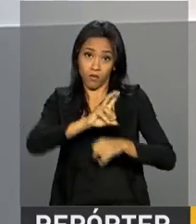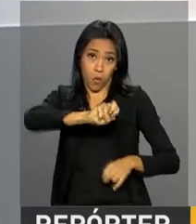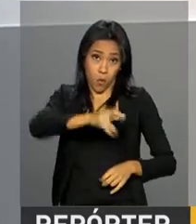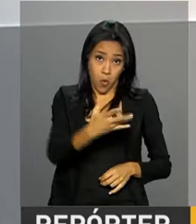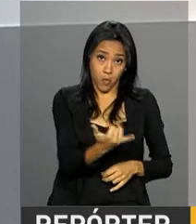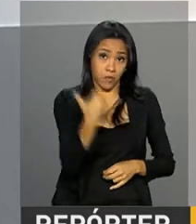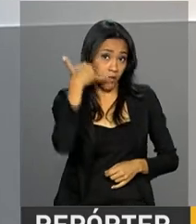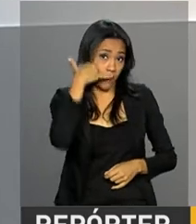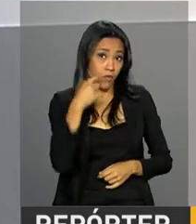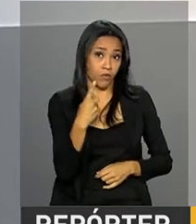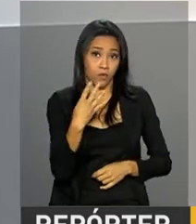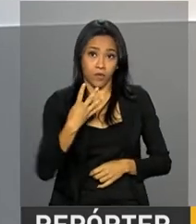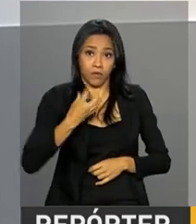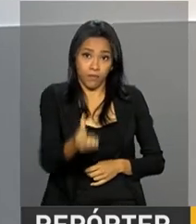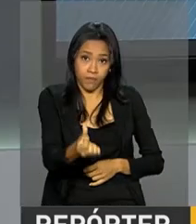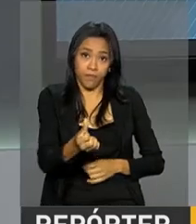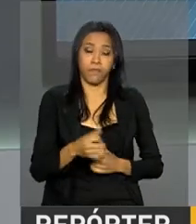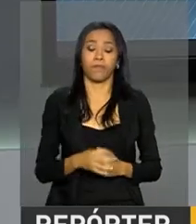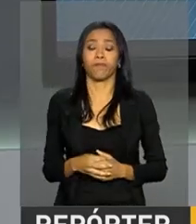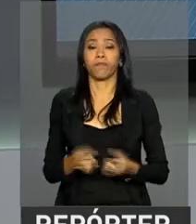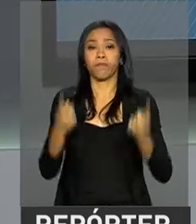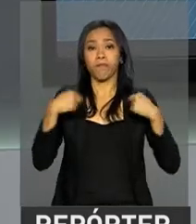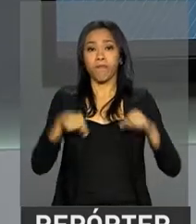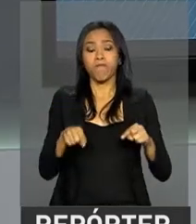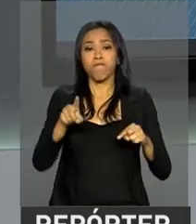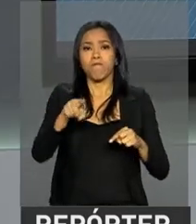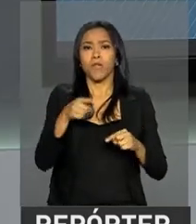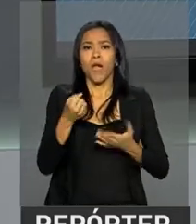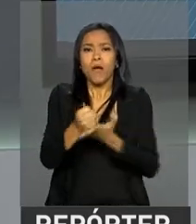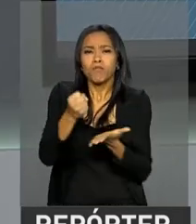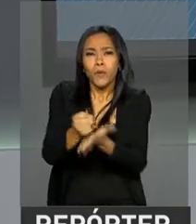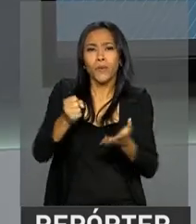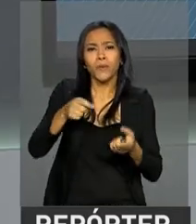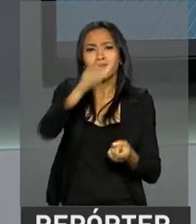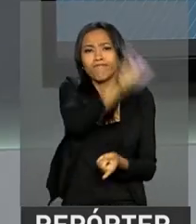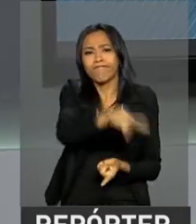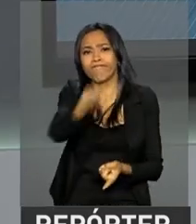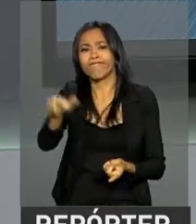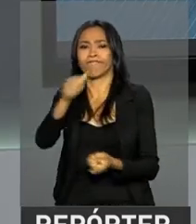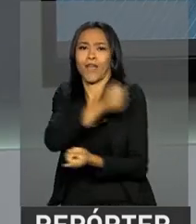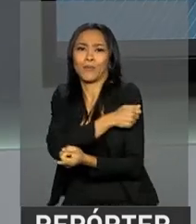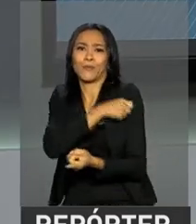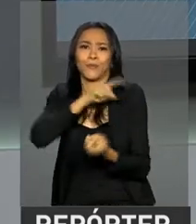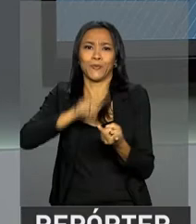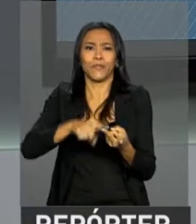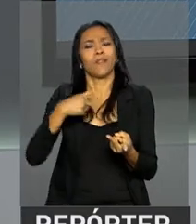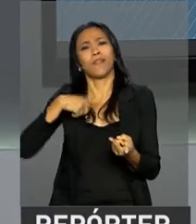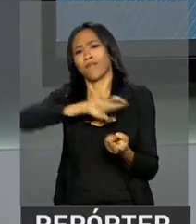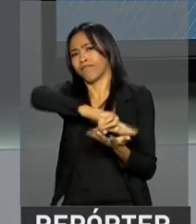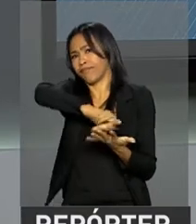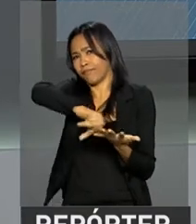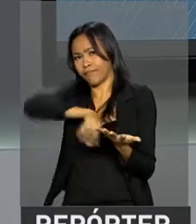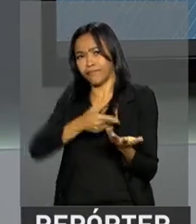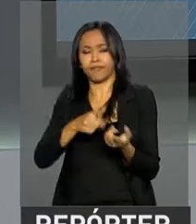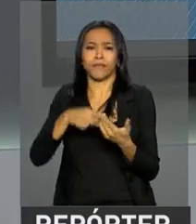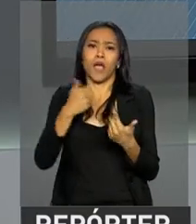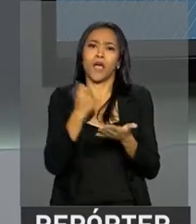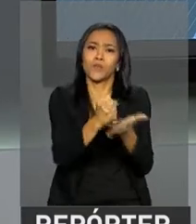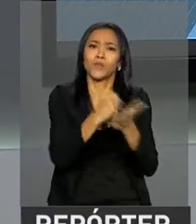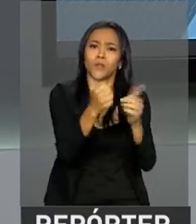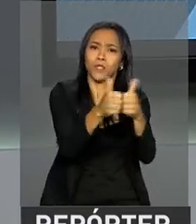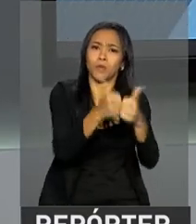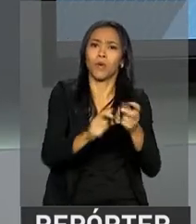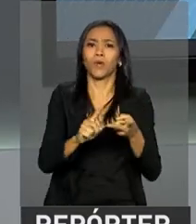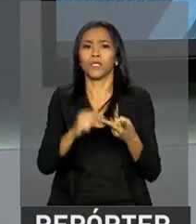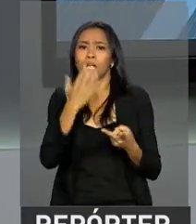telefone 146 assistência estudantil reúne uma série de ações que vão desde o pagamento de auxílio transporte alimentação